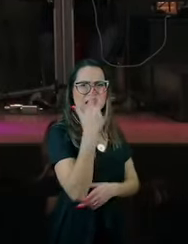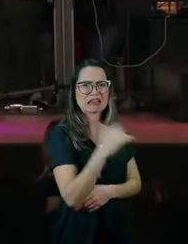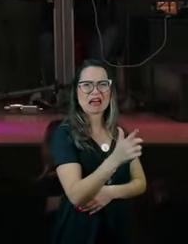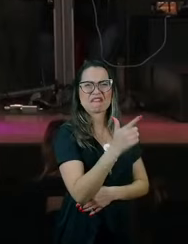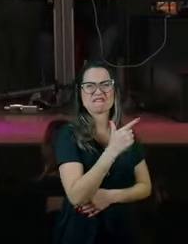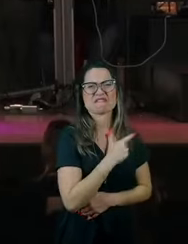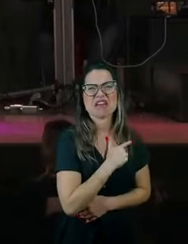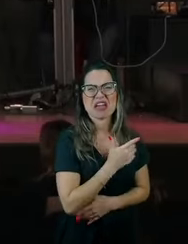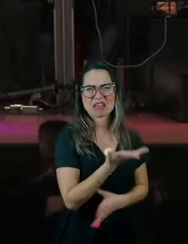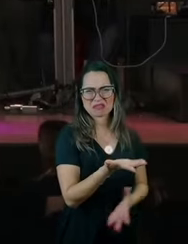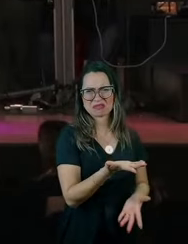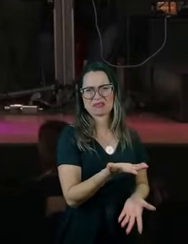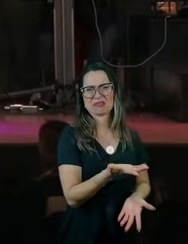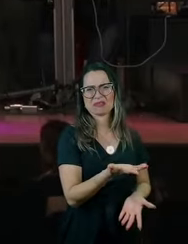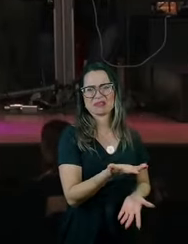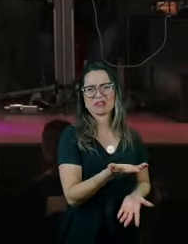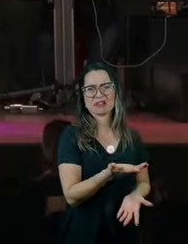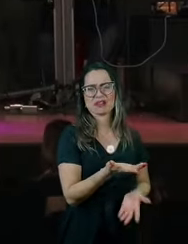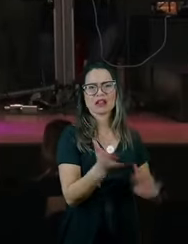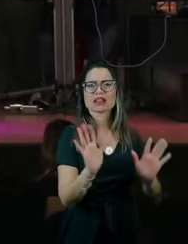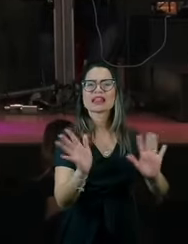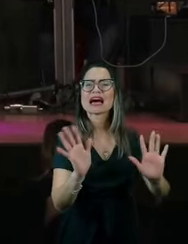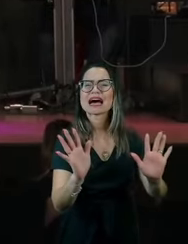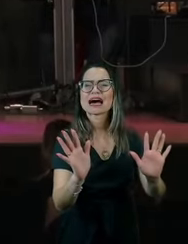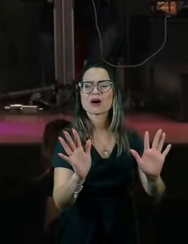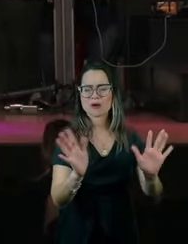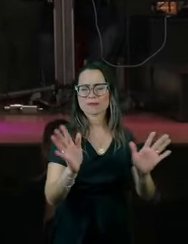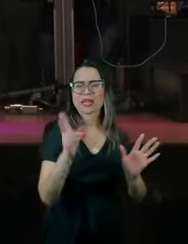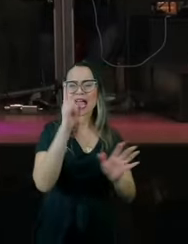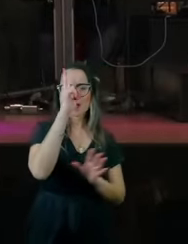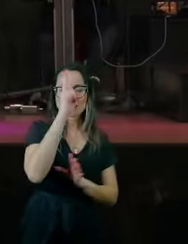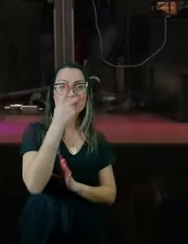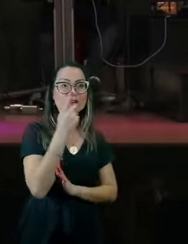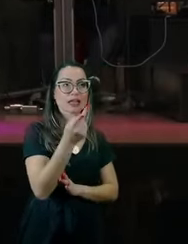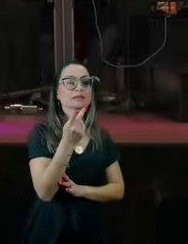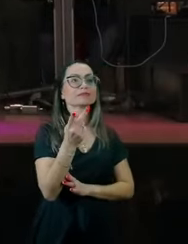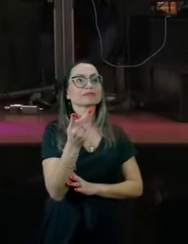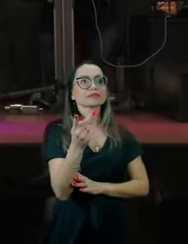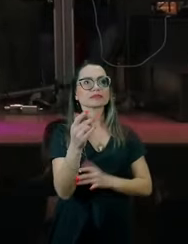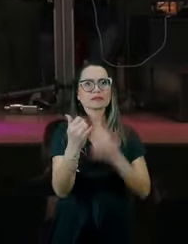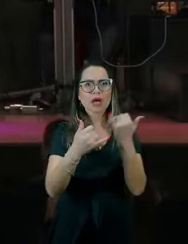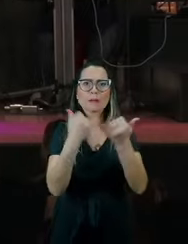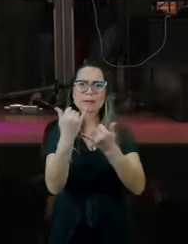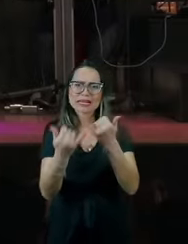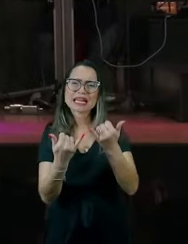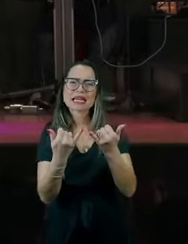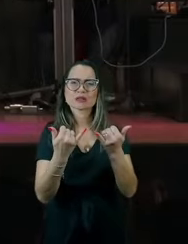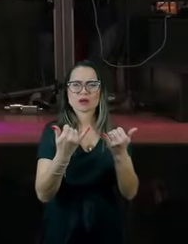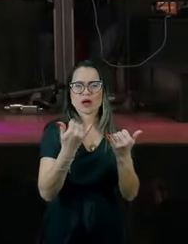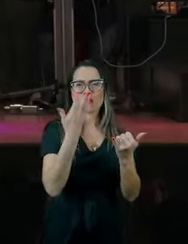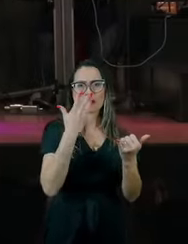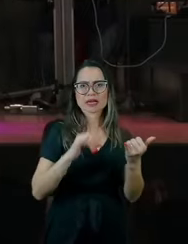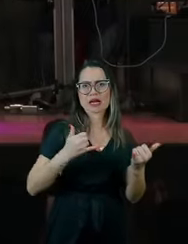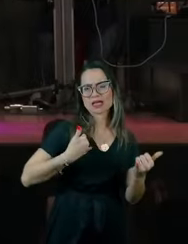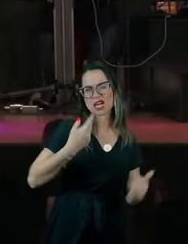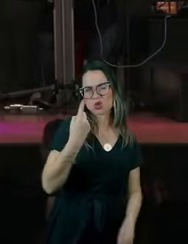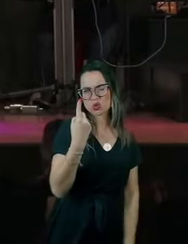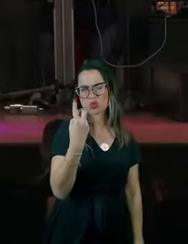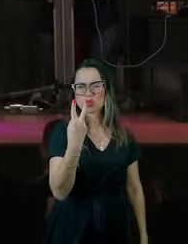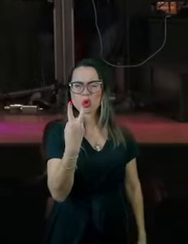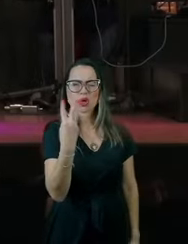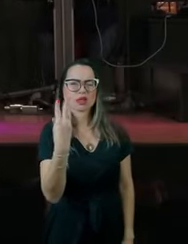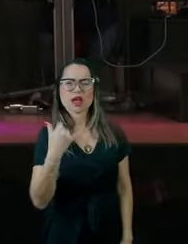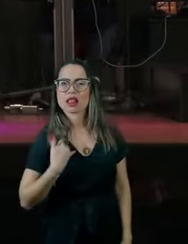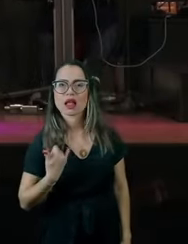gente, vamos trazer brinquedos para o pessoal de 1, para as crianças de 1, 2, 3 anos. Igreja, ajuda